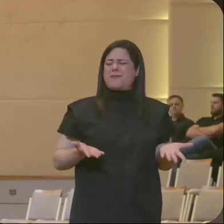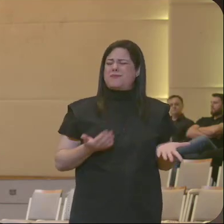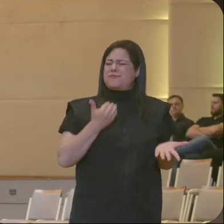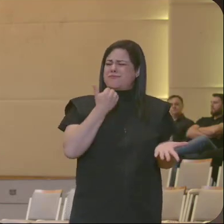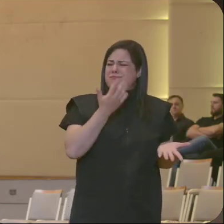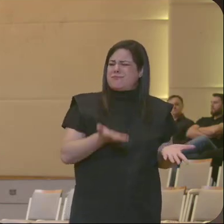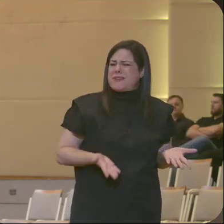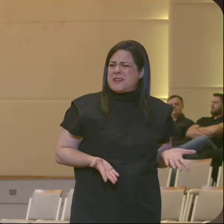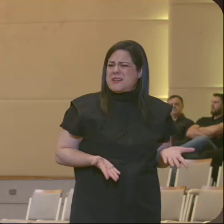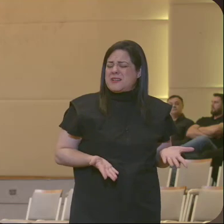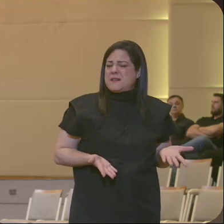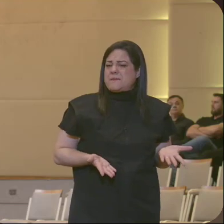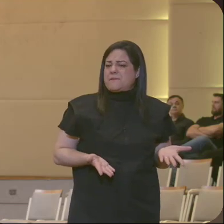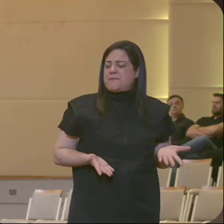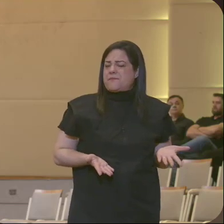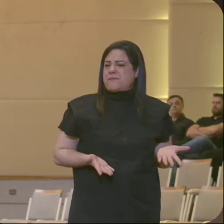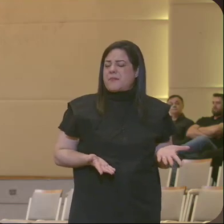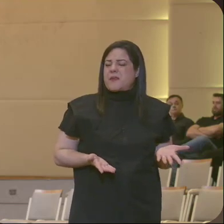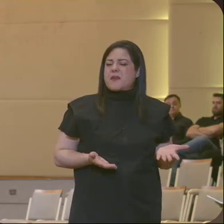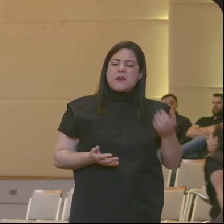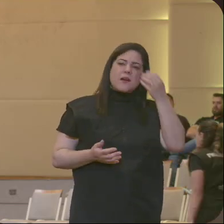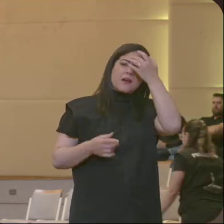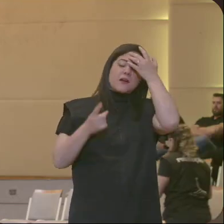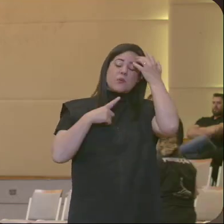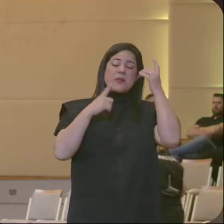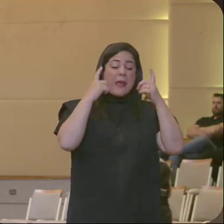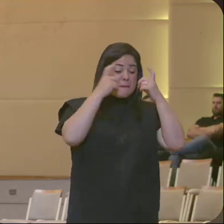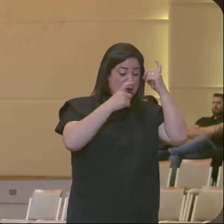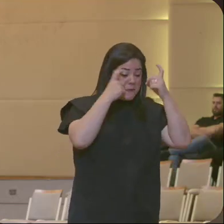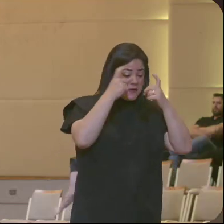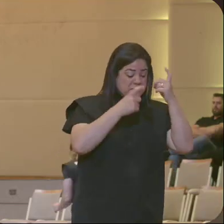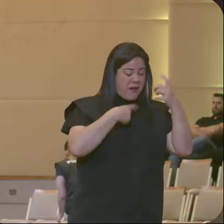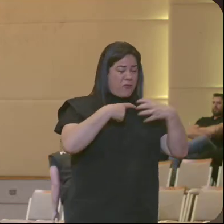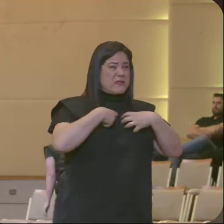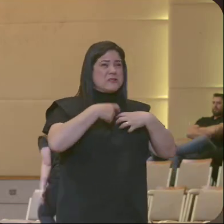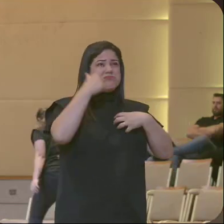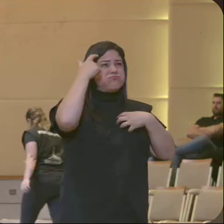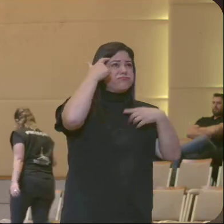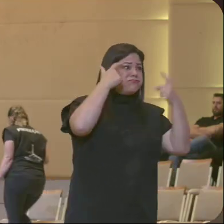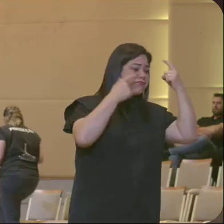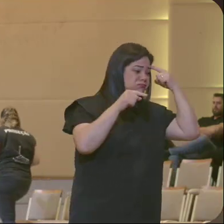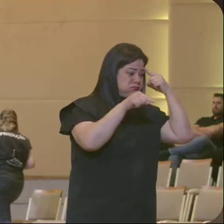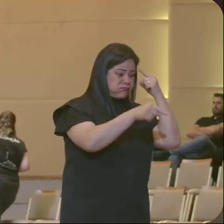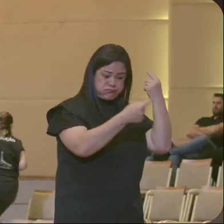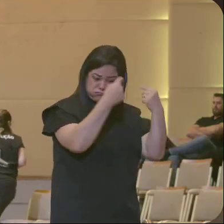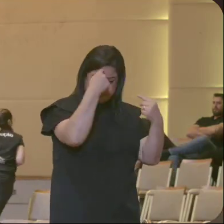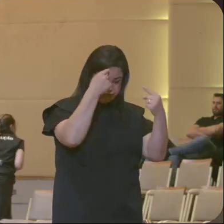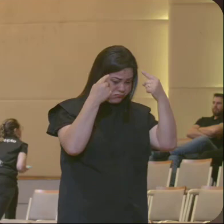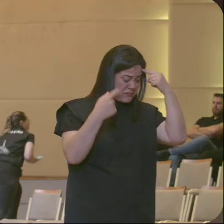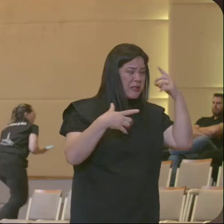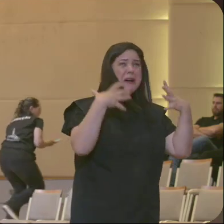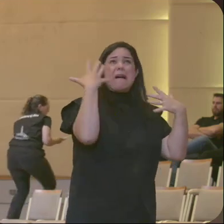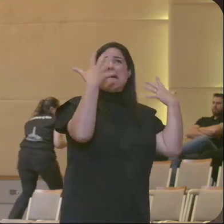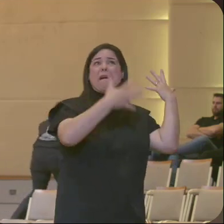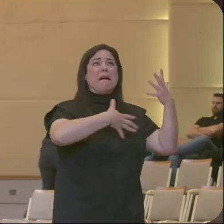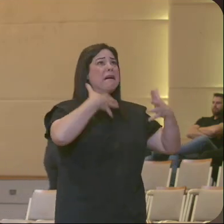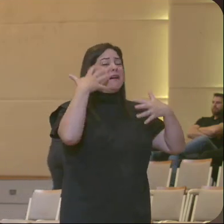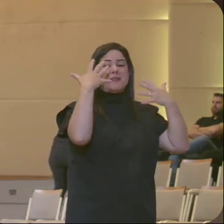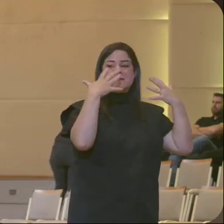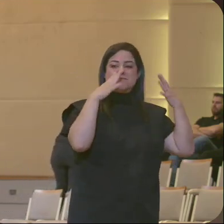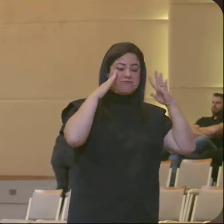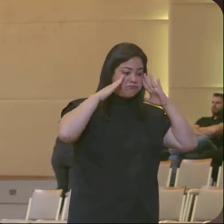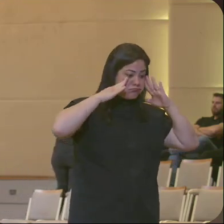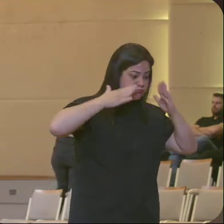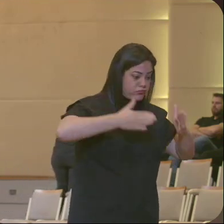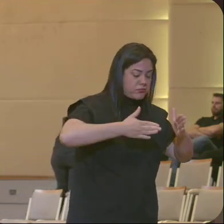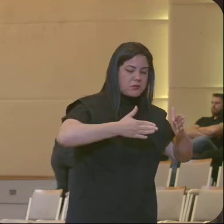outra definição para preocupação é algo que absorve a nossa mente. Quando nos preocupamos,